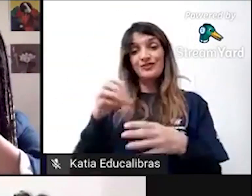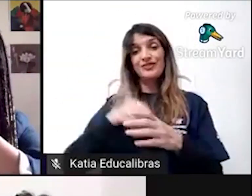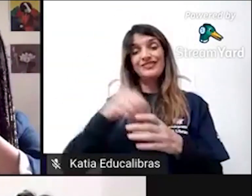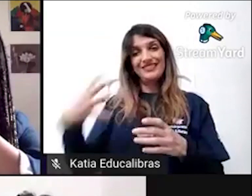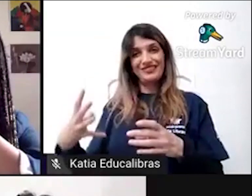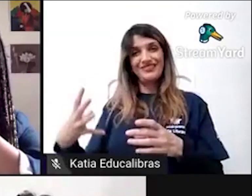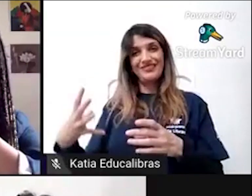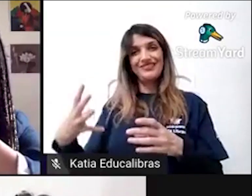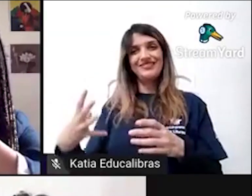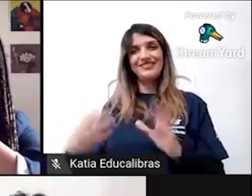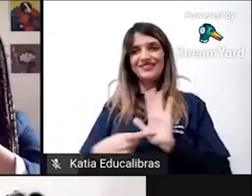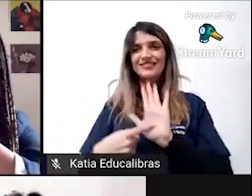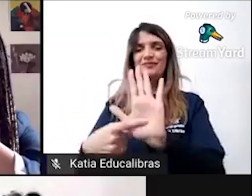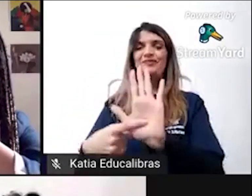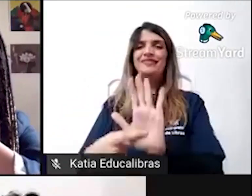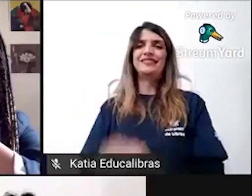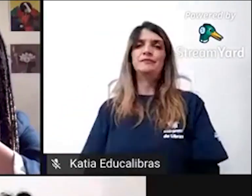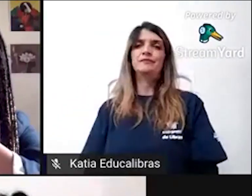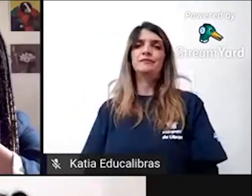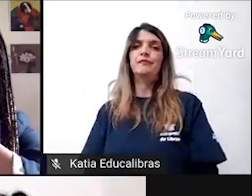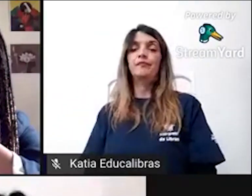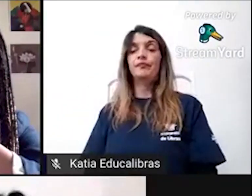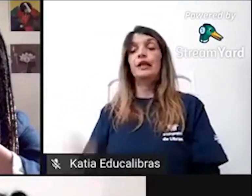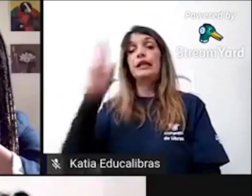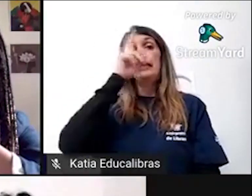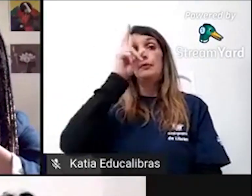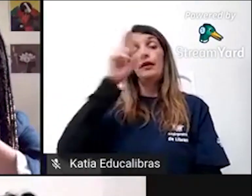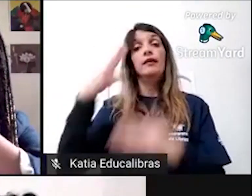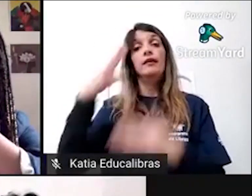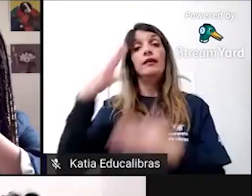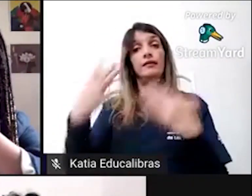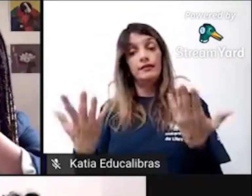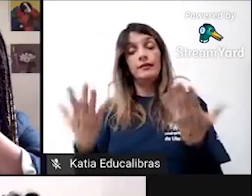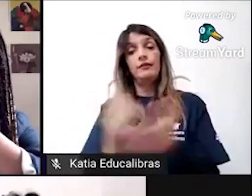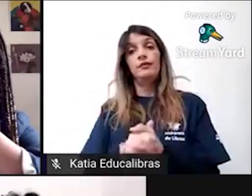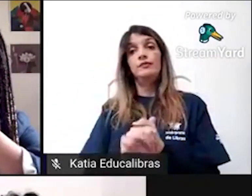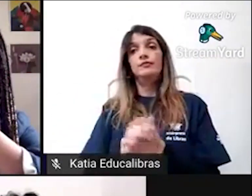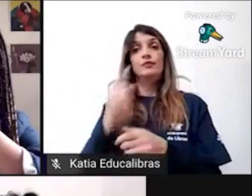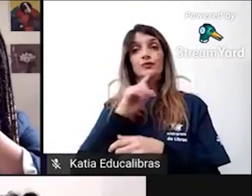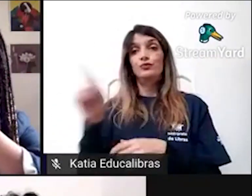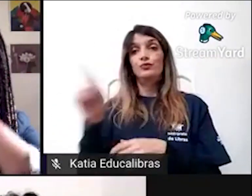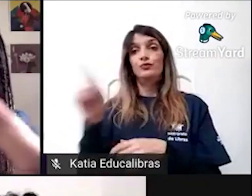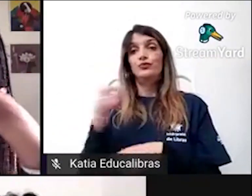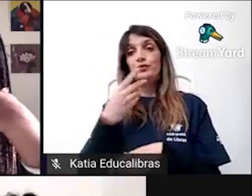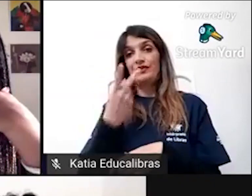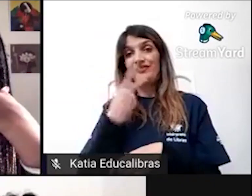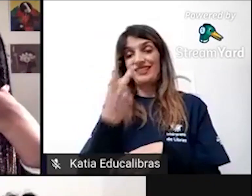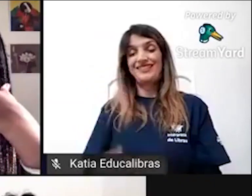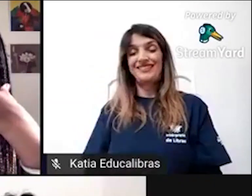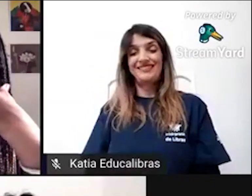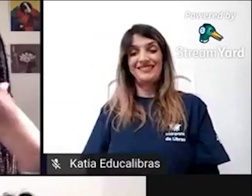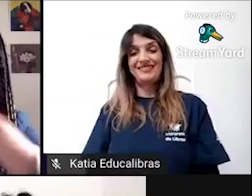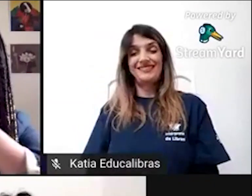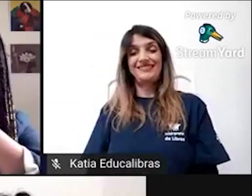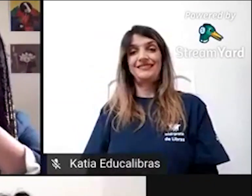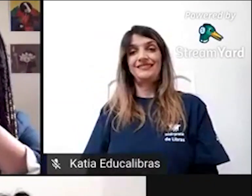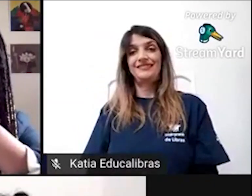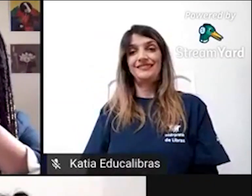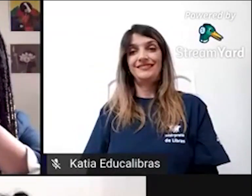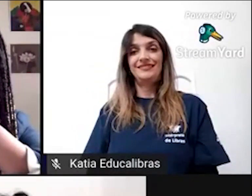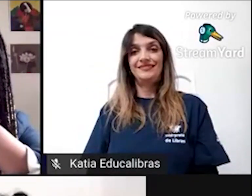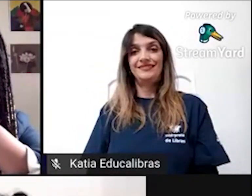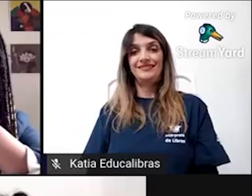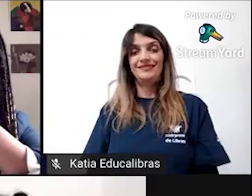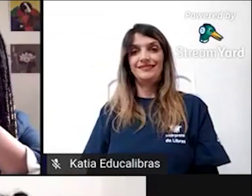daí. Só queria lembrar, então, para encerrar também essa minha segunda participação, que quem